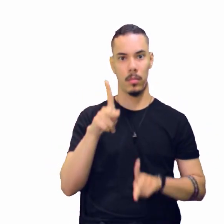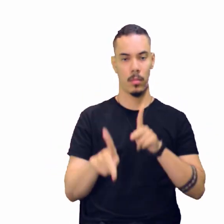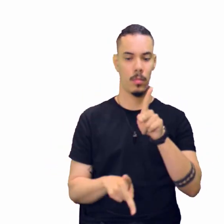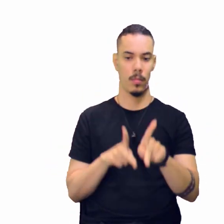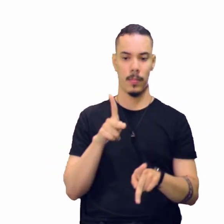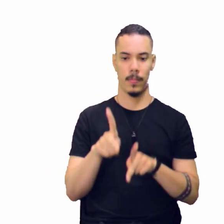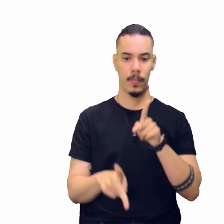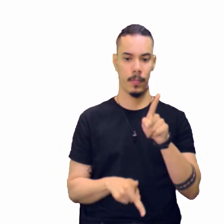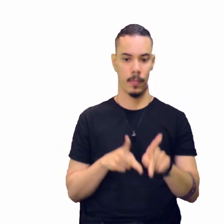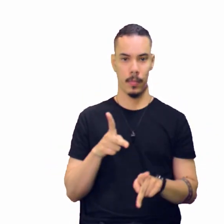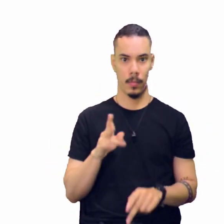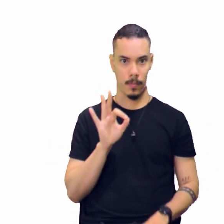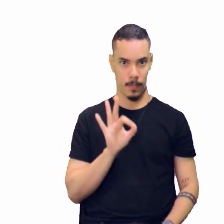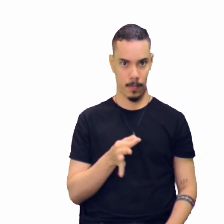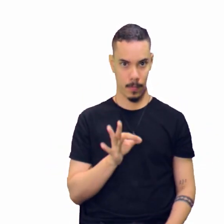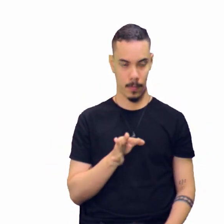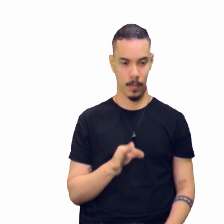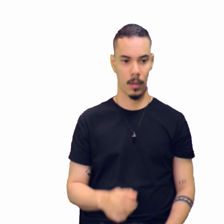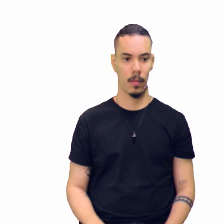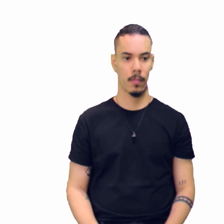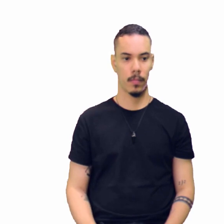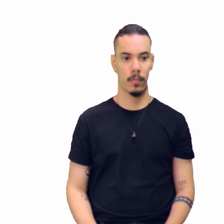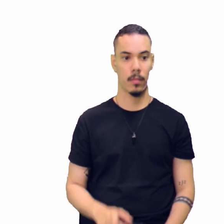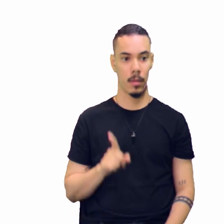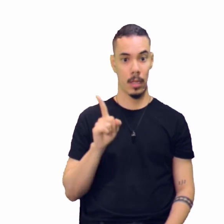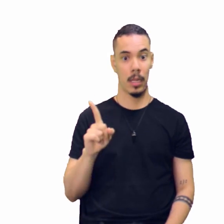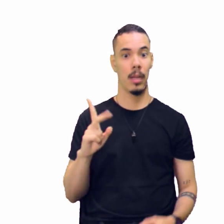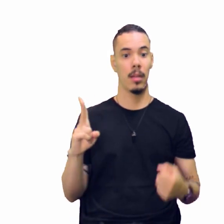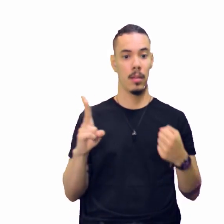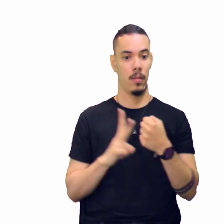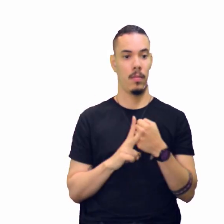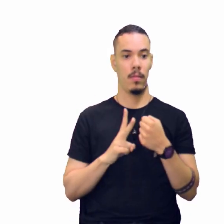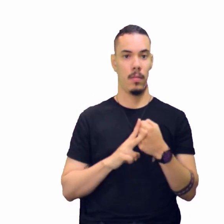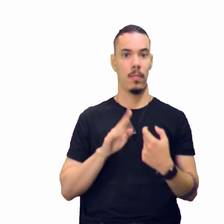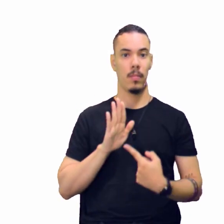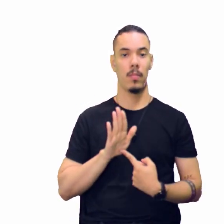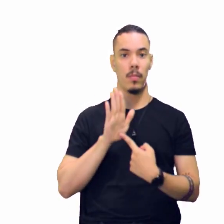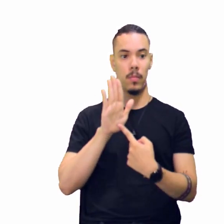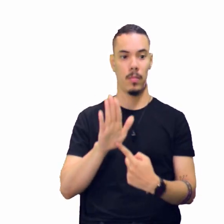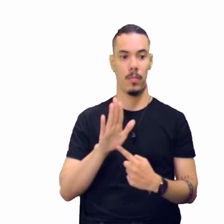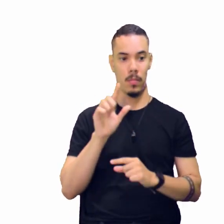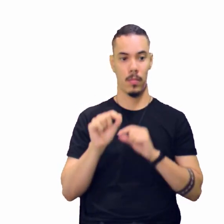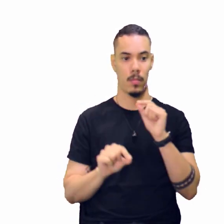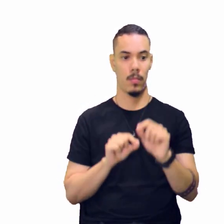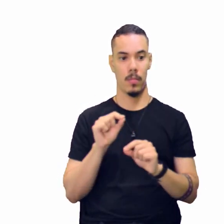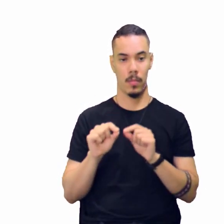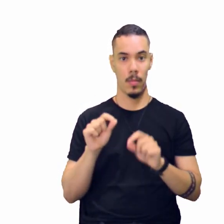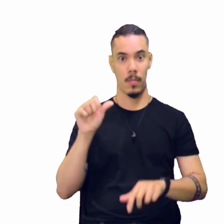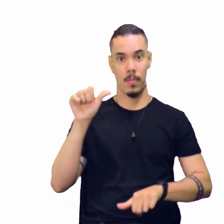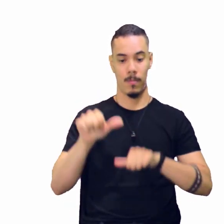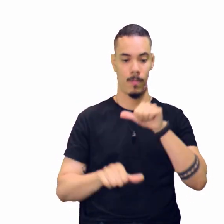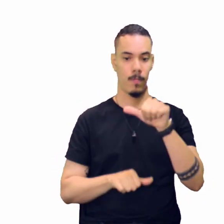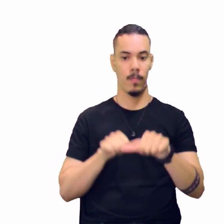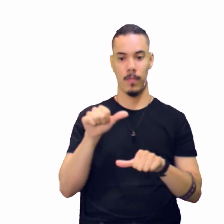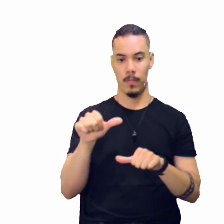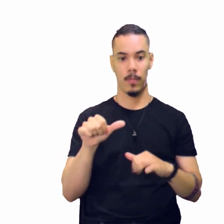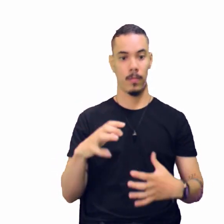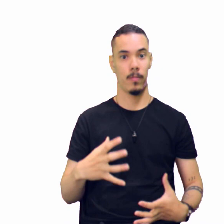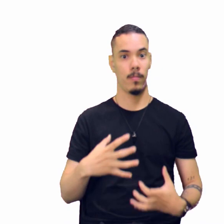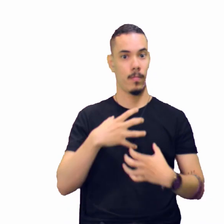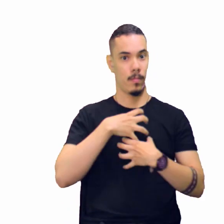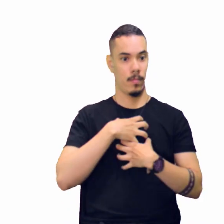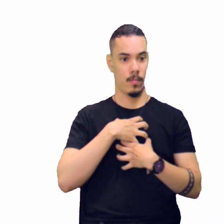povo. Beleza? Esse verbo aqui vai indicar o quê? Uma mudança, um